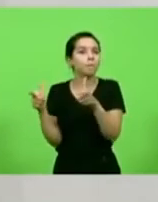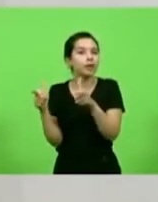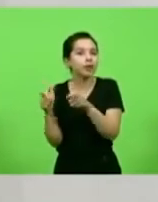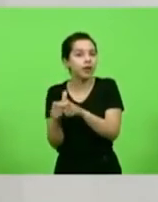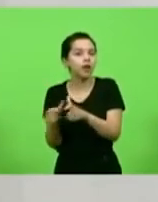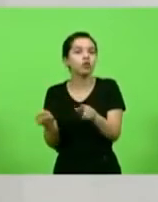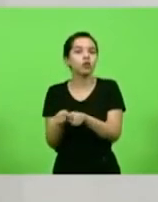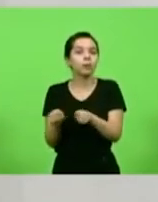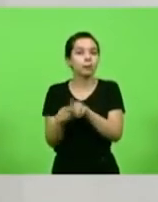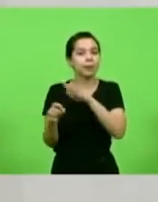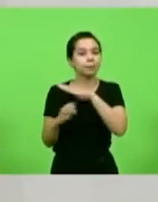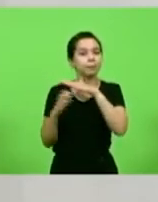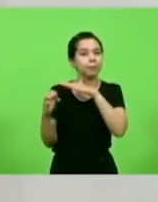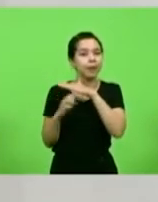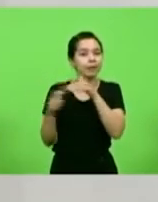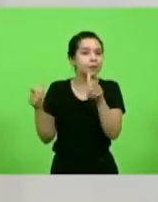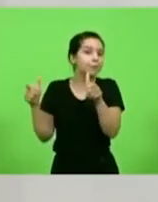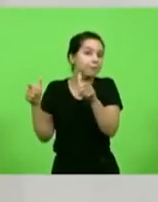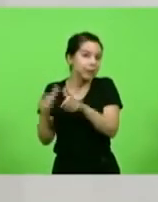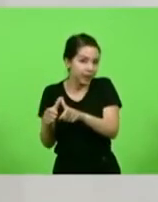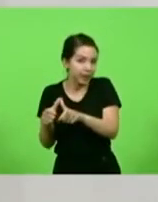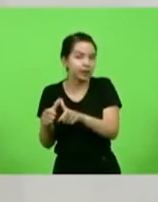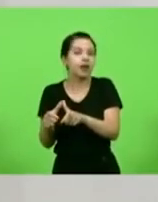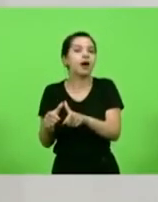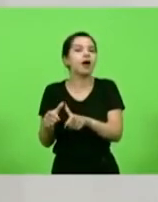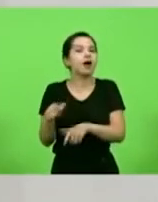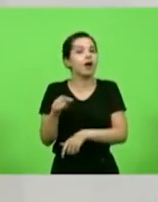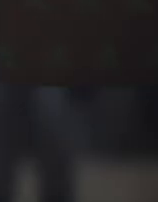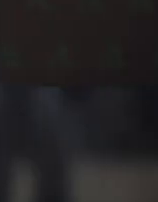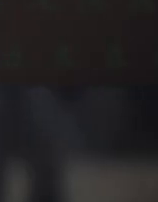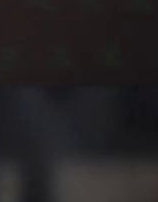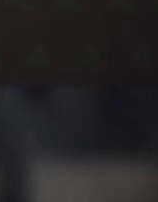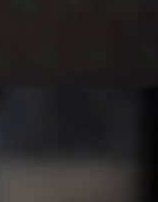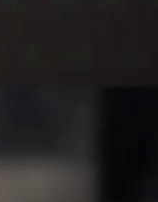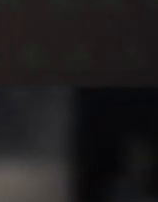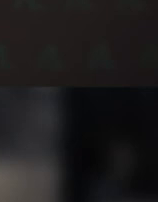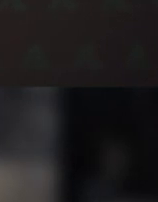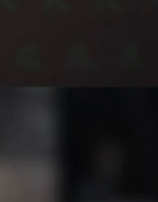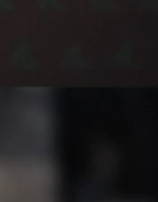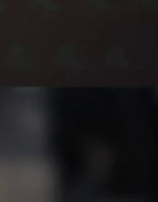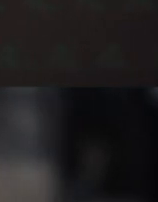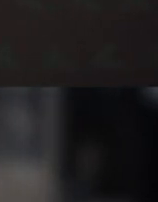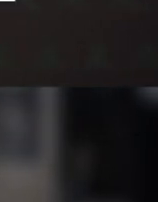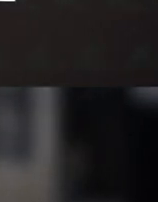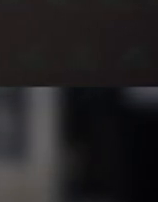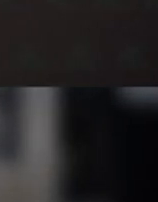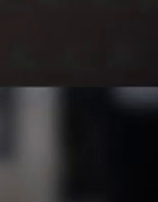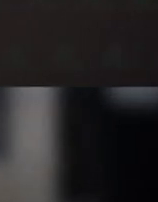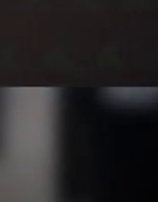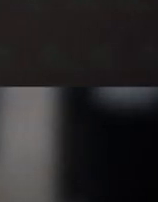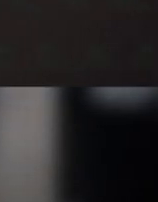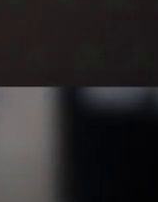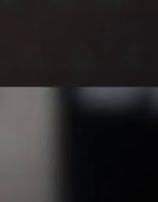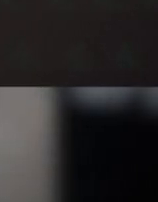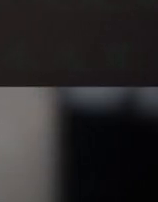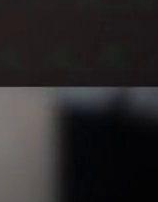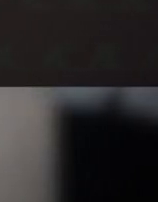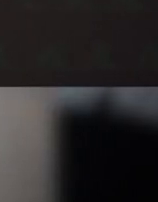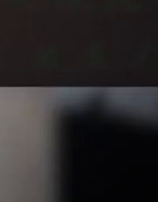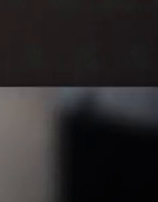e empresas de pequeno porte que tem em Santa Catarina e